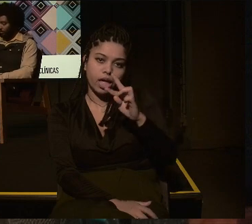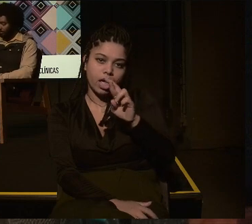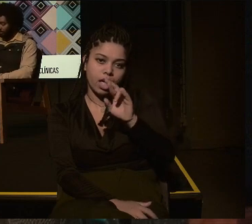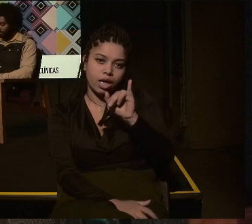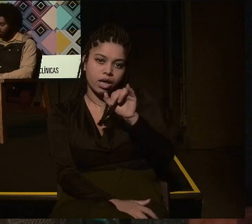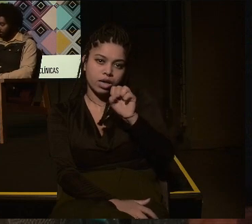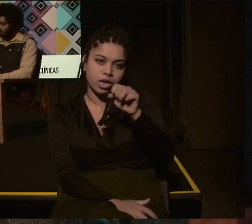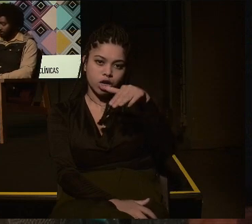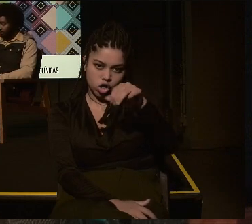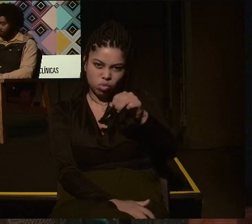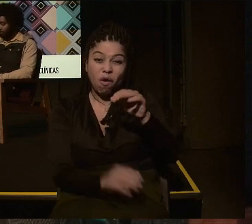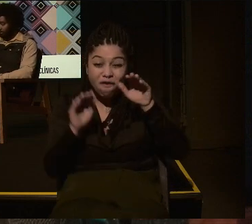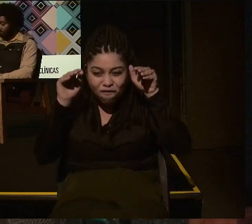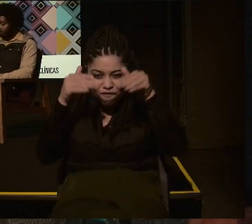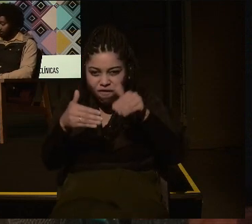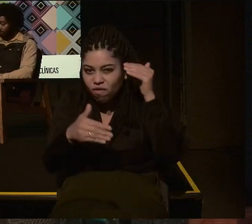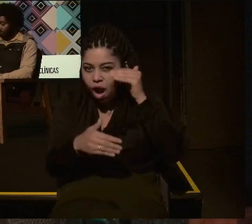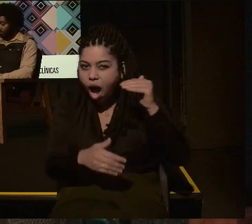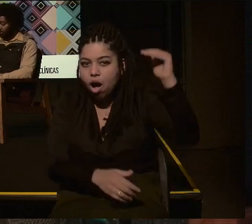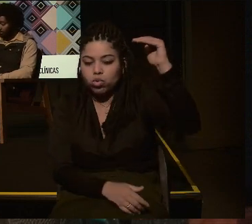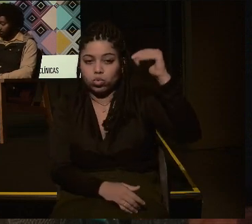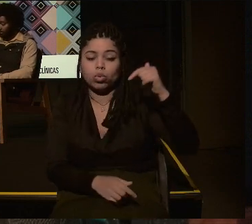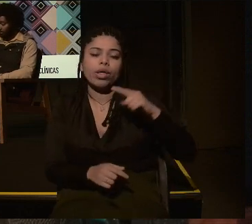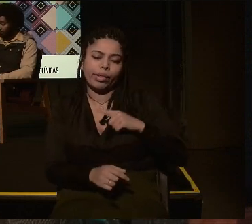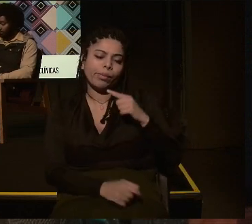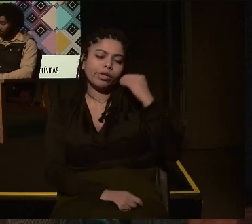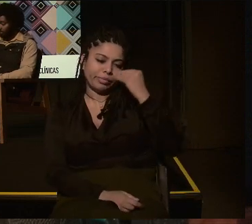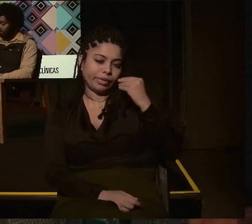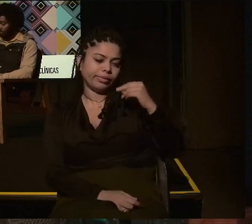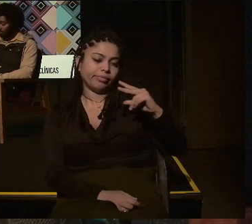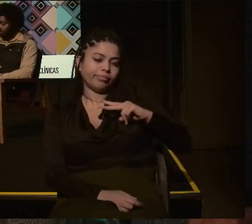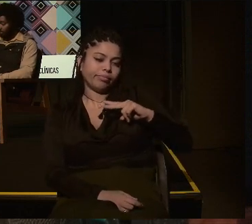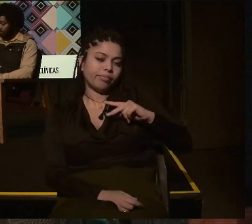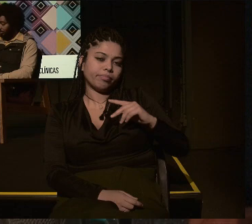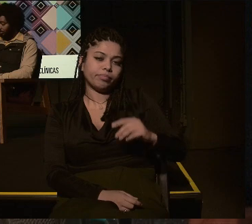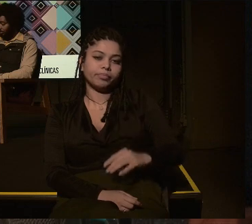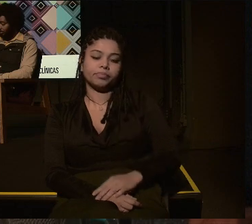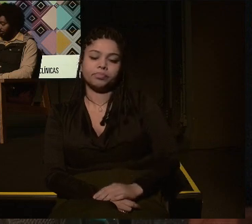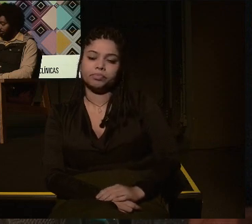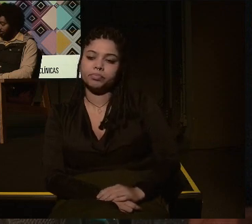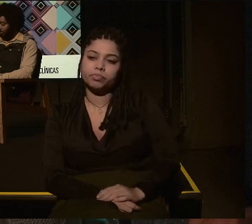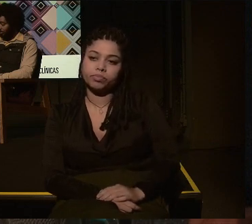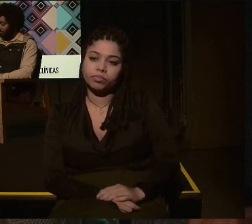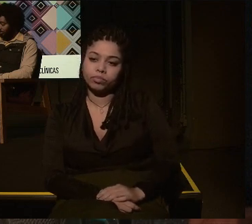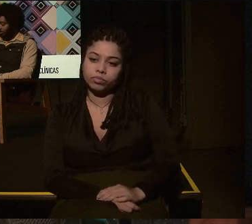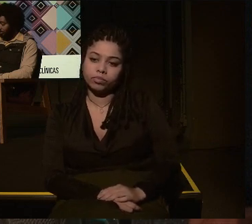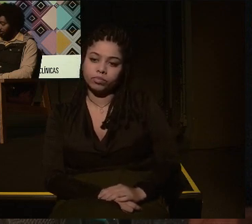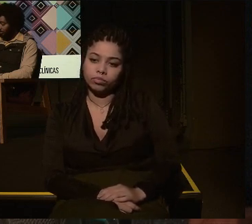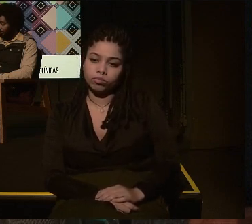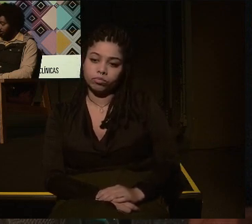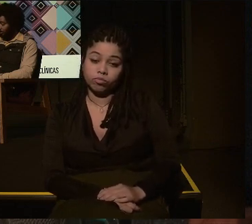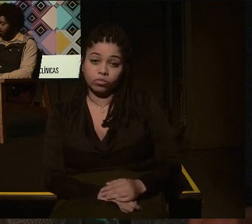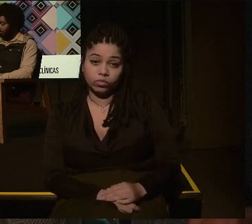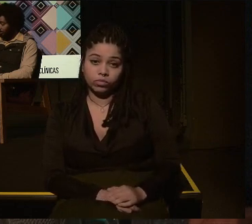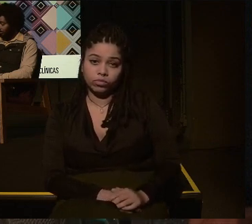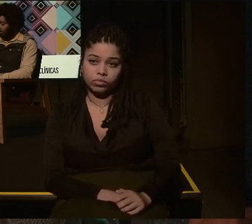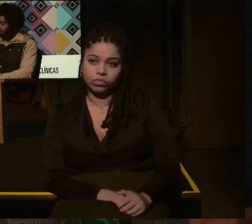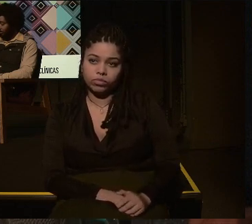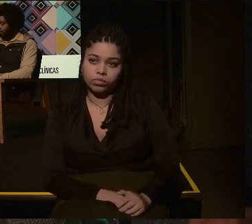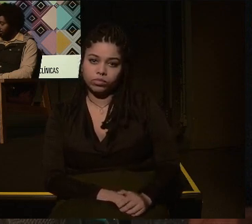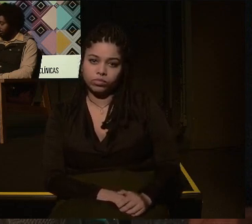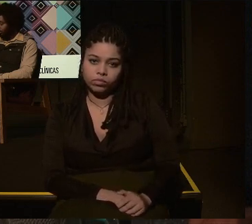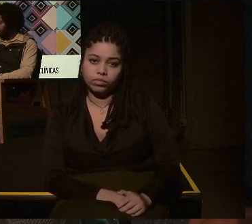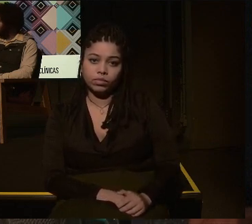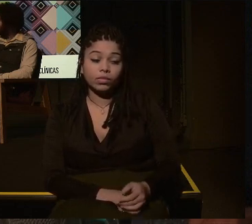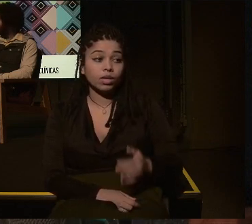outra experiência bastante particular. Quando eu recebi na minha casa